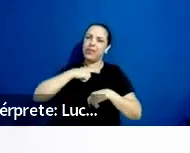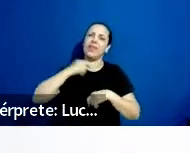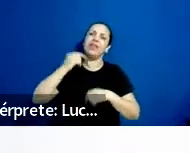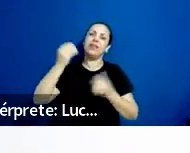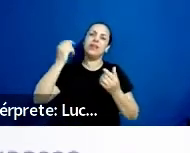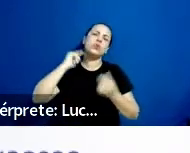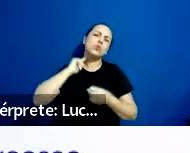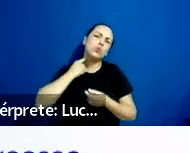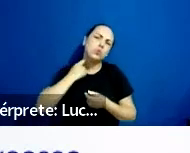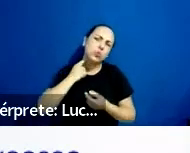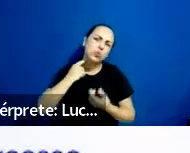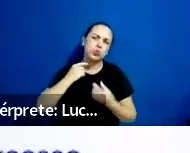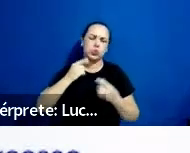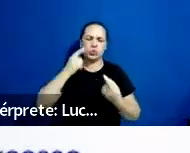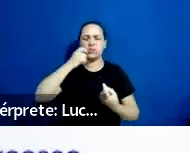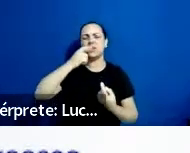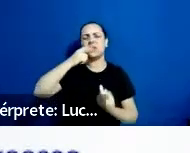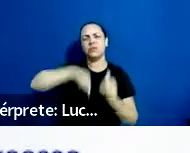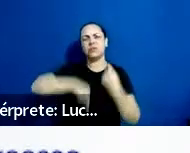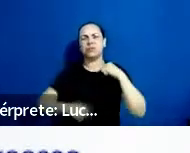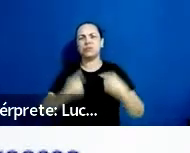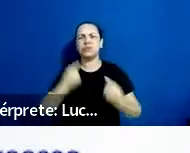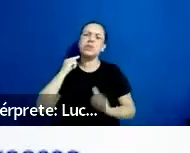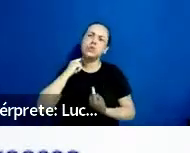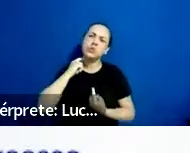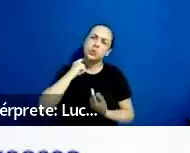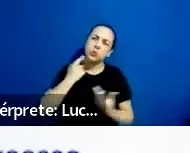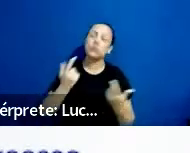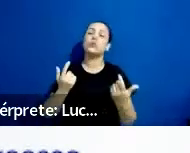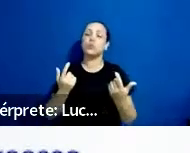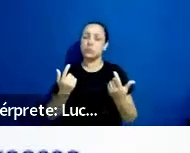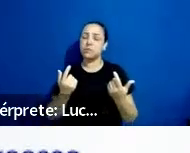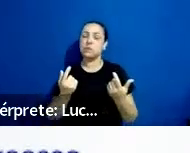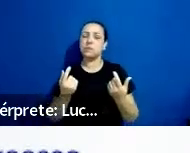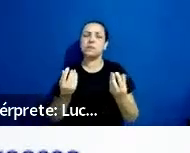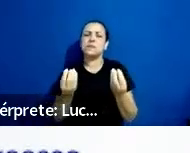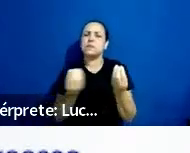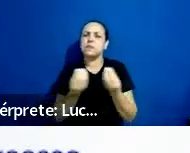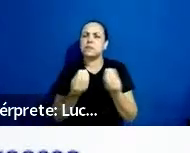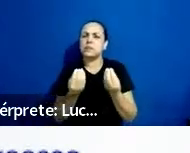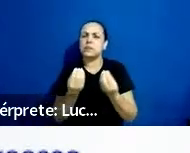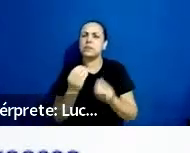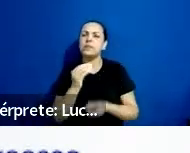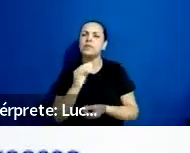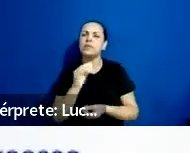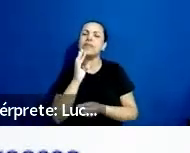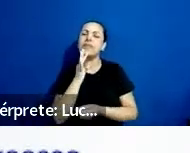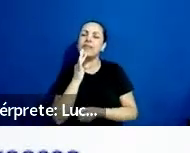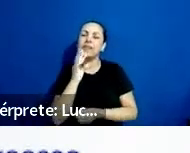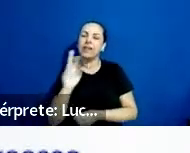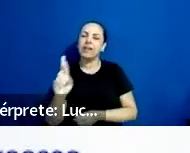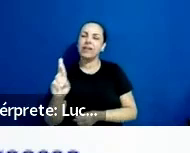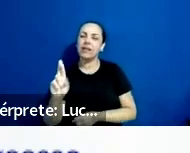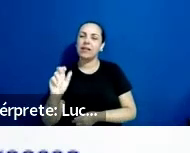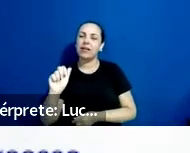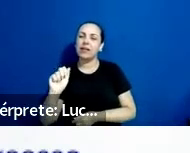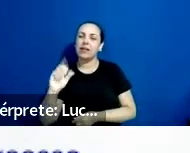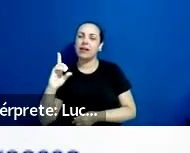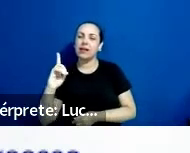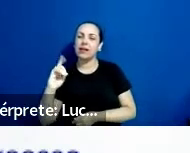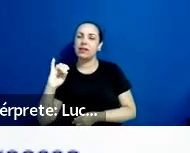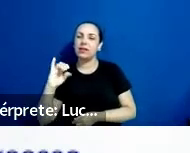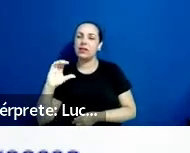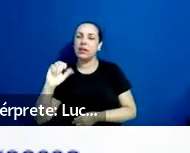alcalinos. Então, aqui a gente também fala um pouco sobre efeito dos radicais livres no organismo. Radical livre é um